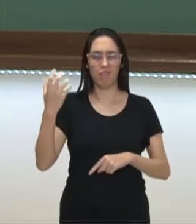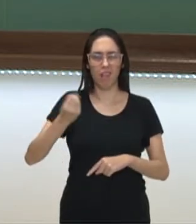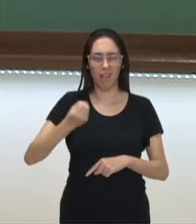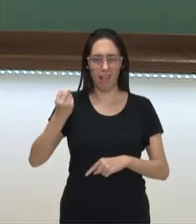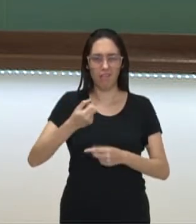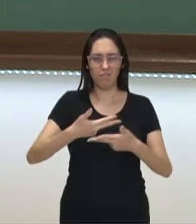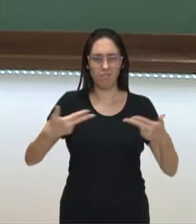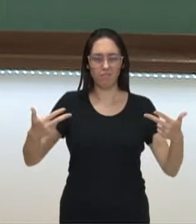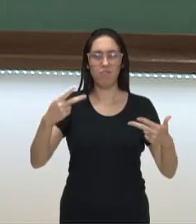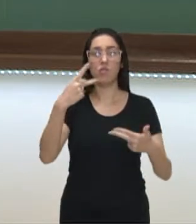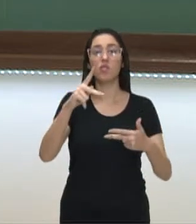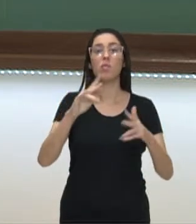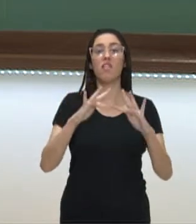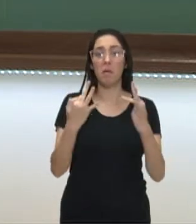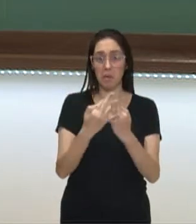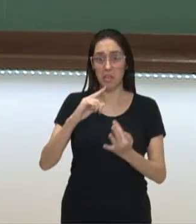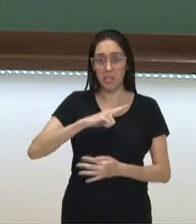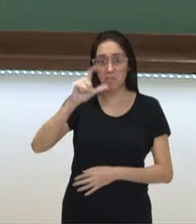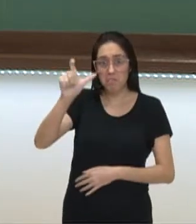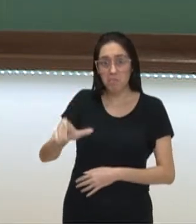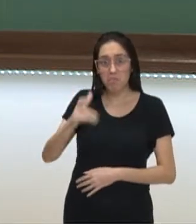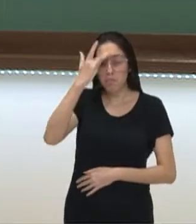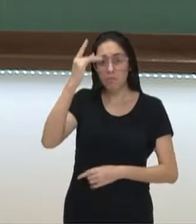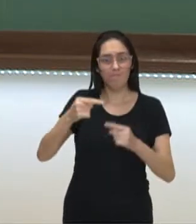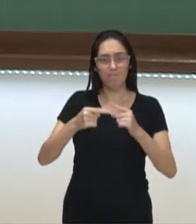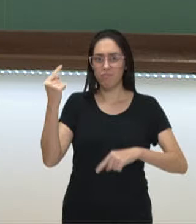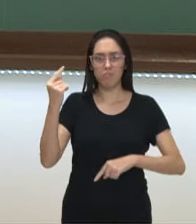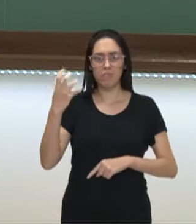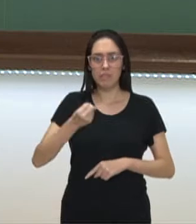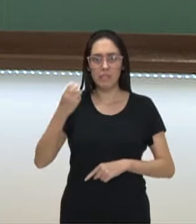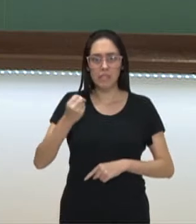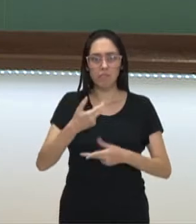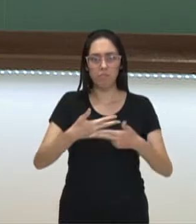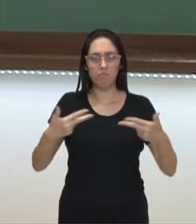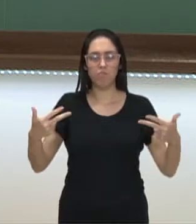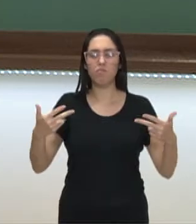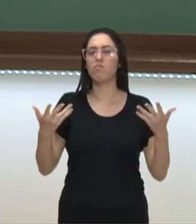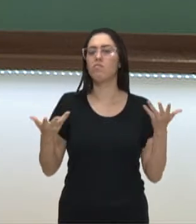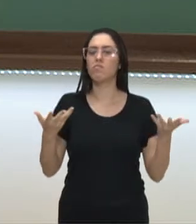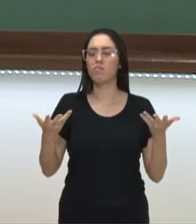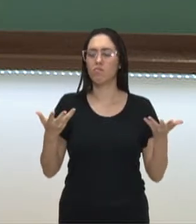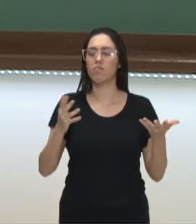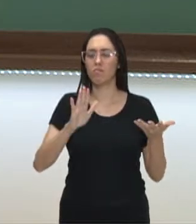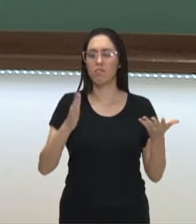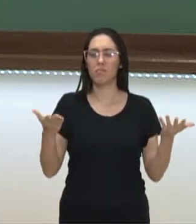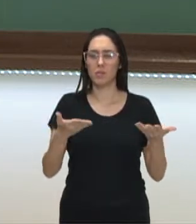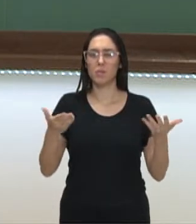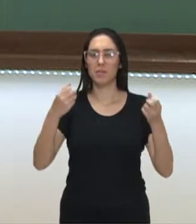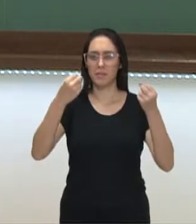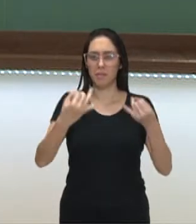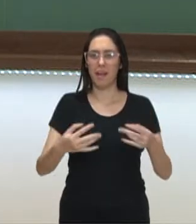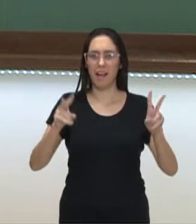tem alguém? Pois muito bem, vamos trabalhar um pouquinho dentro desse tema. Bora lá?